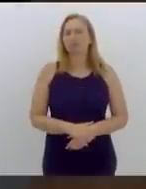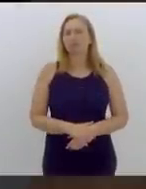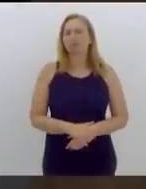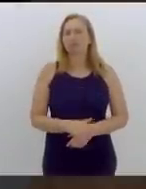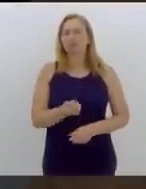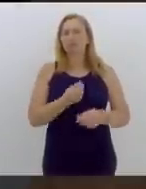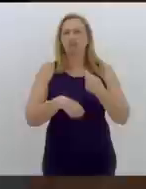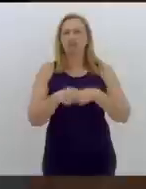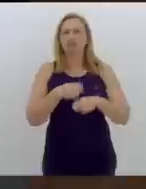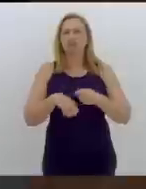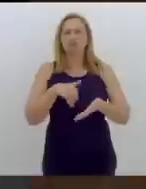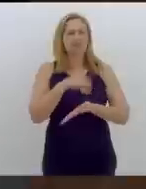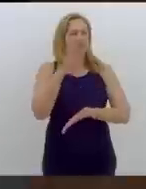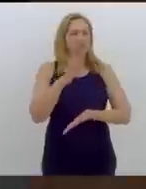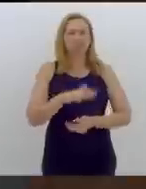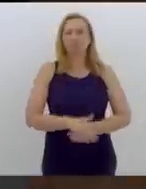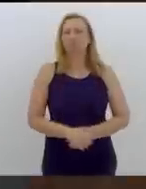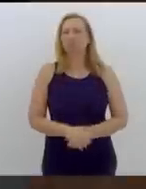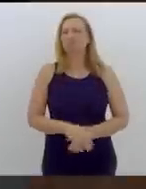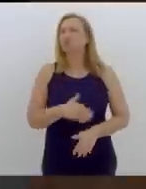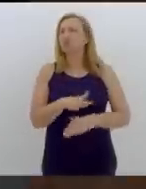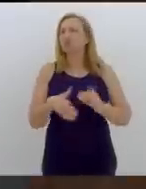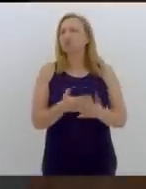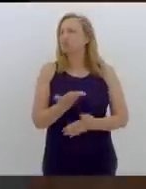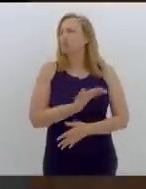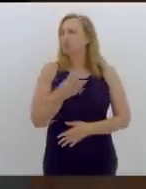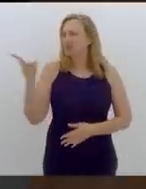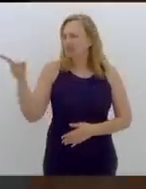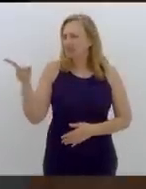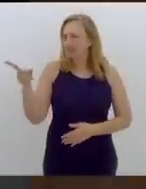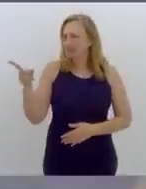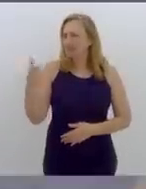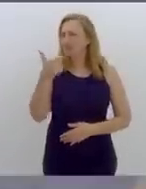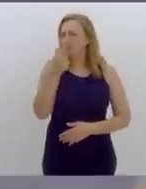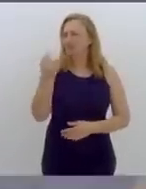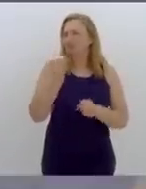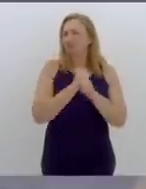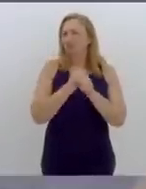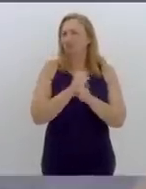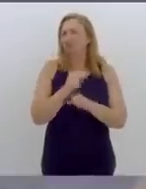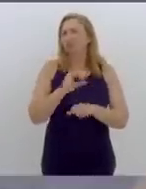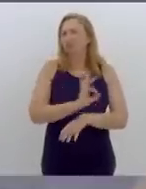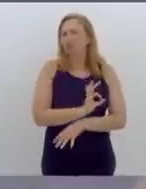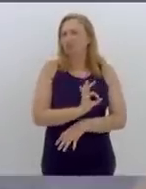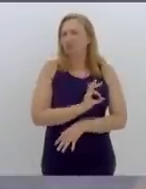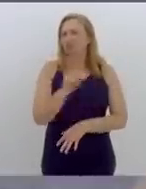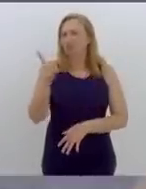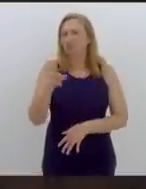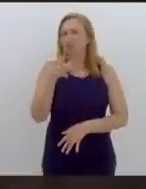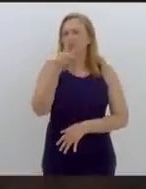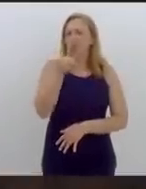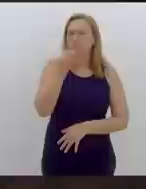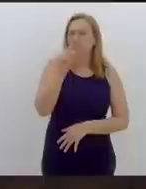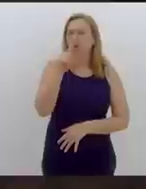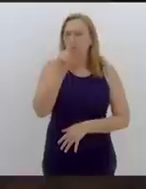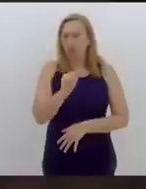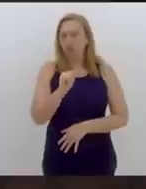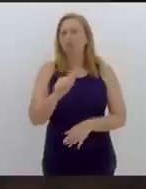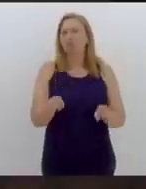o administrativo simplesmente põe na rua e todos os colegas estão ali tem 20 anos de polícia ontem um advogado lá Paloma também tá à